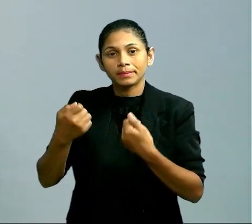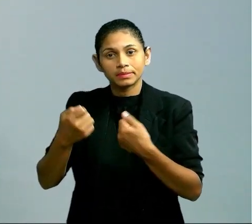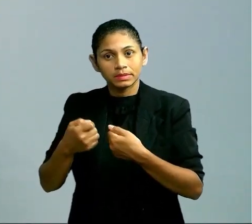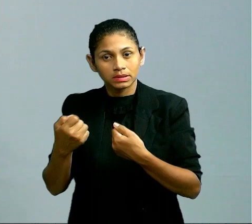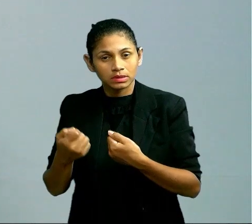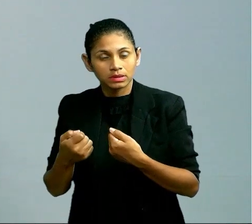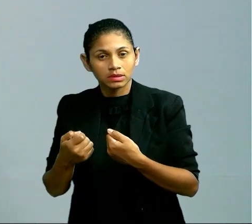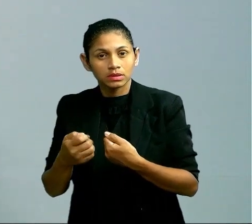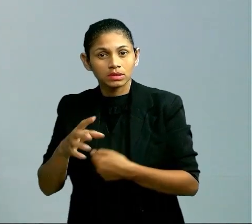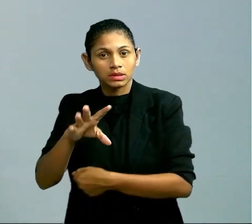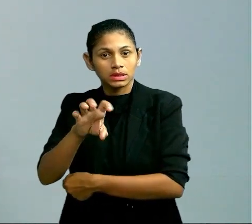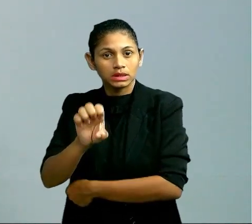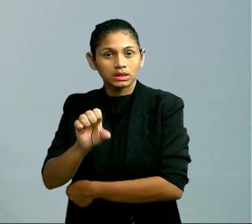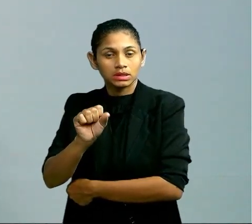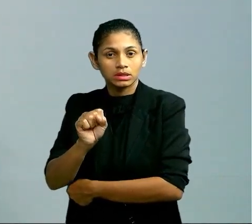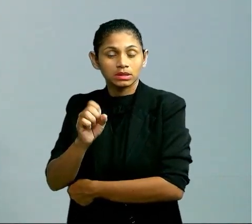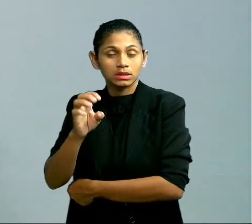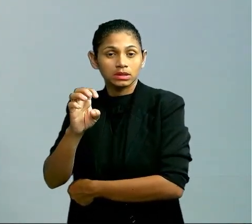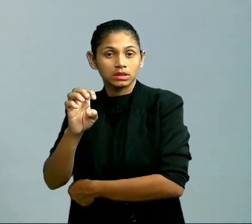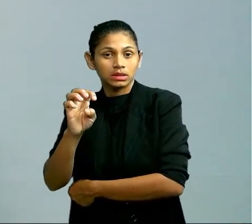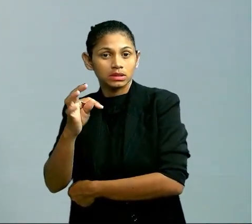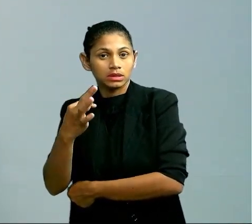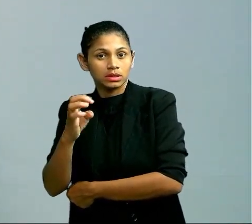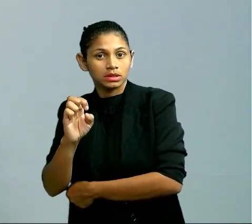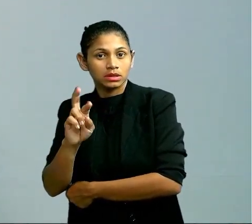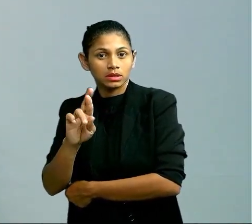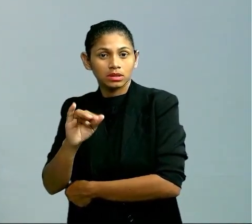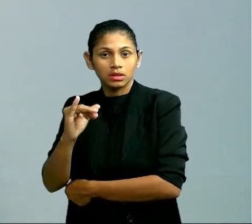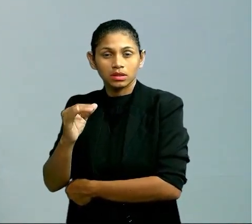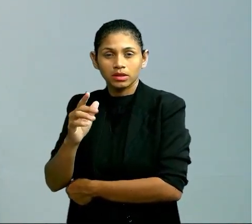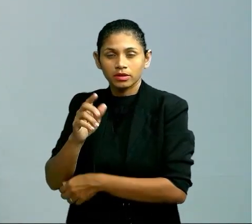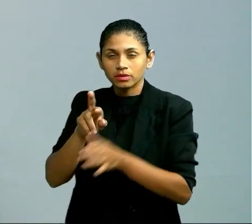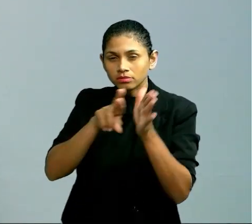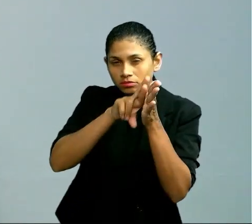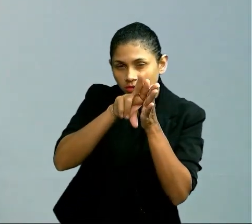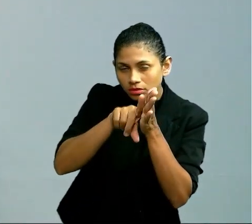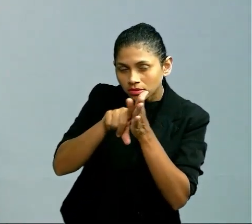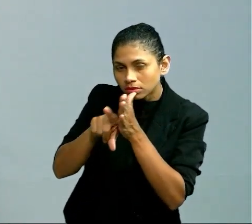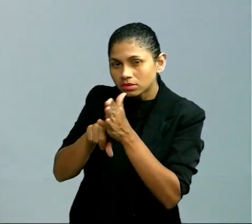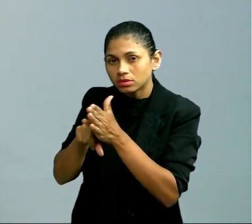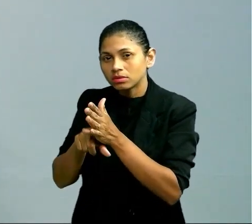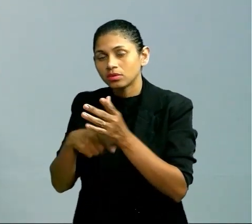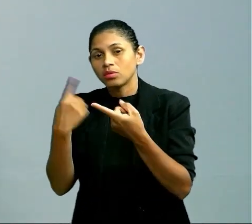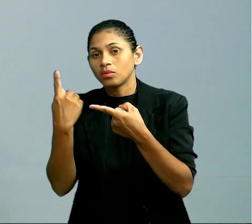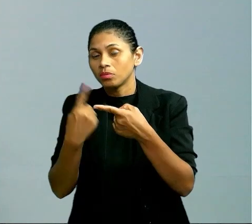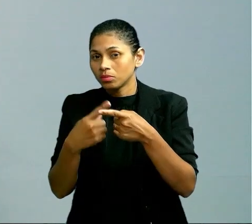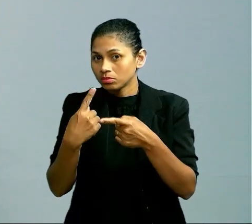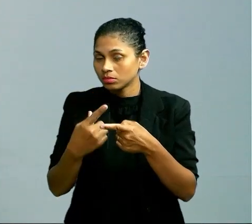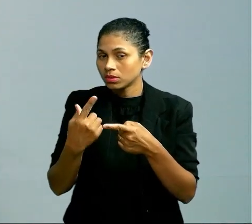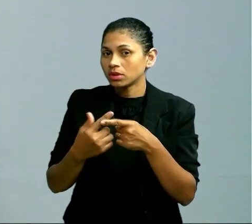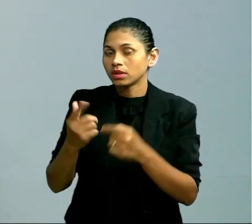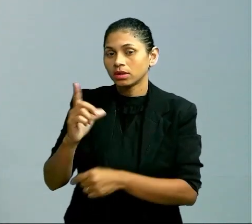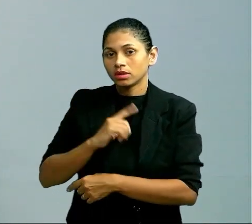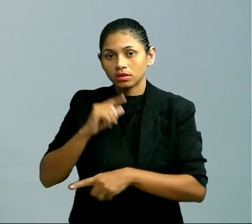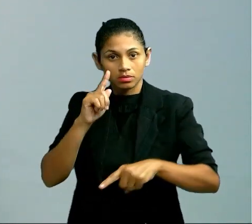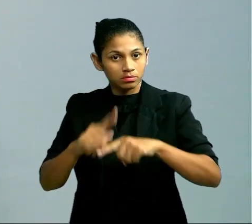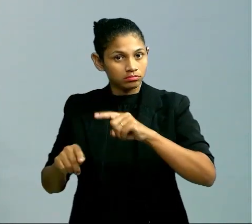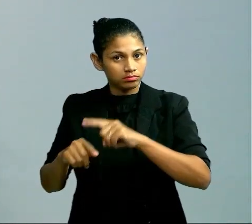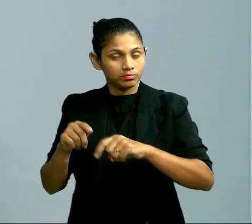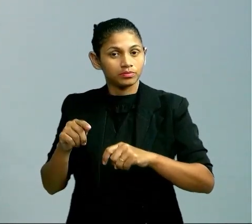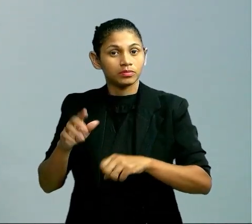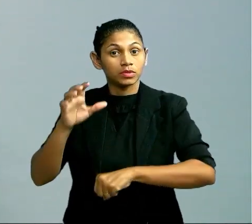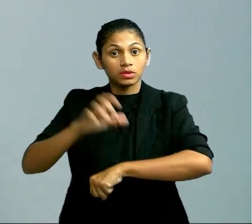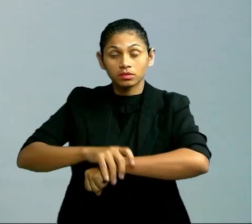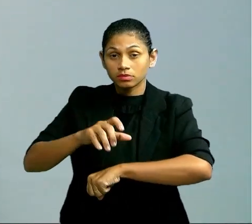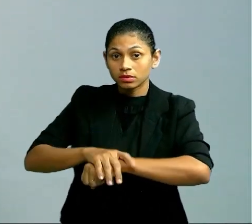de esterificação. Então por que essa reação ela é uma reação de esterificação? Porque ela vai ter como produto a